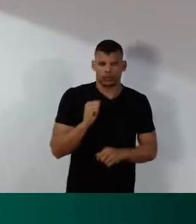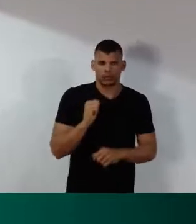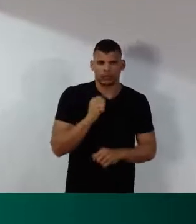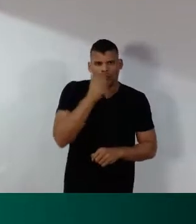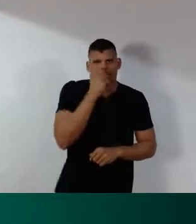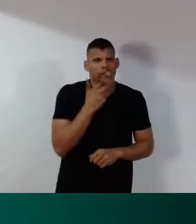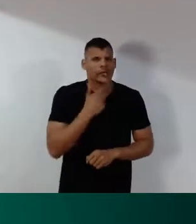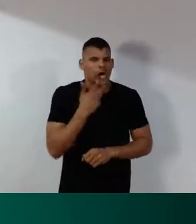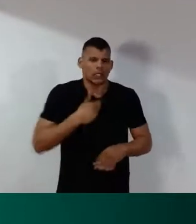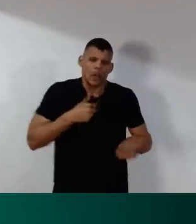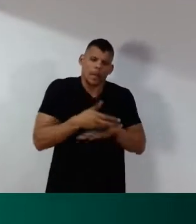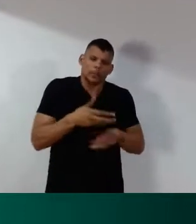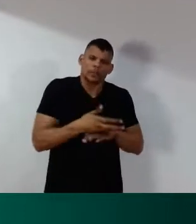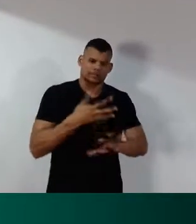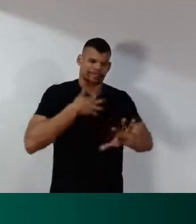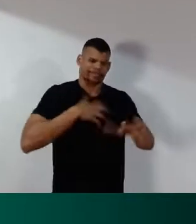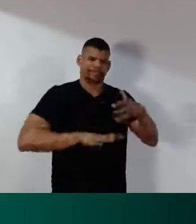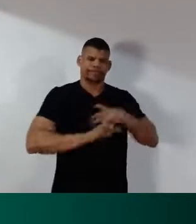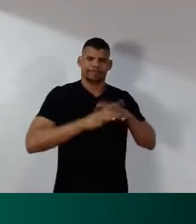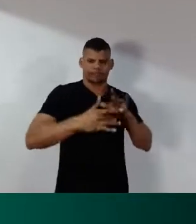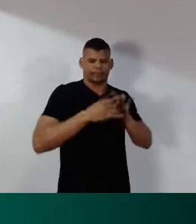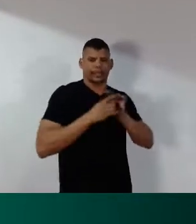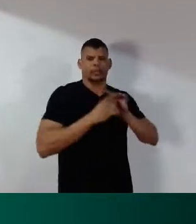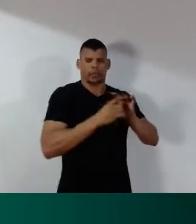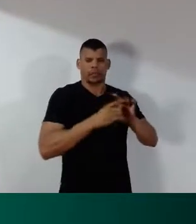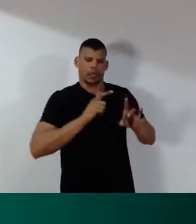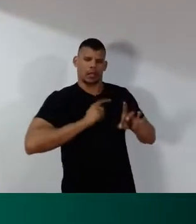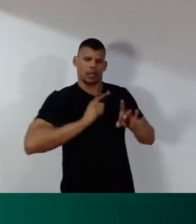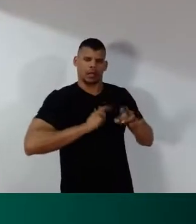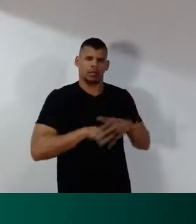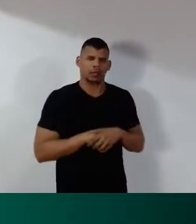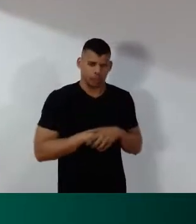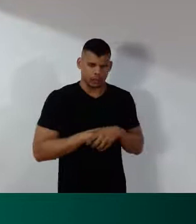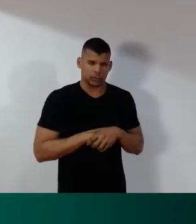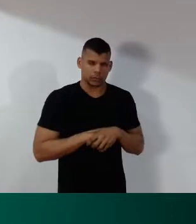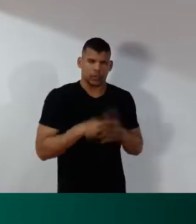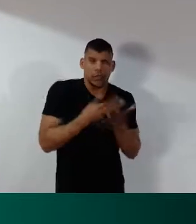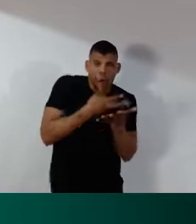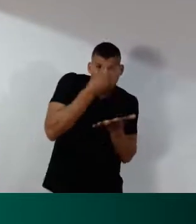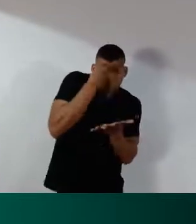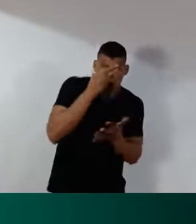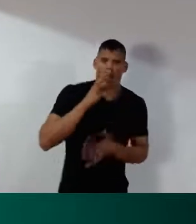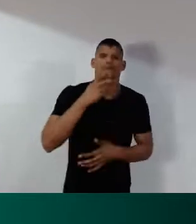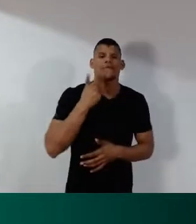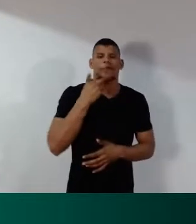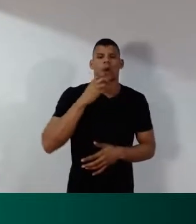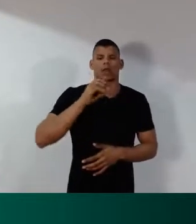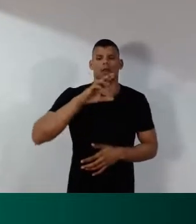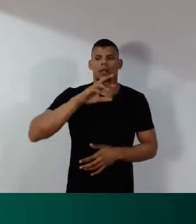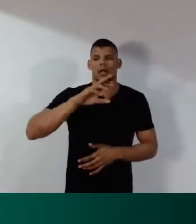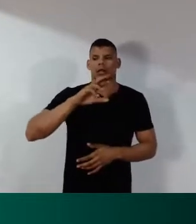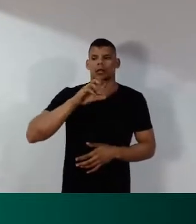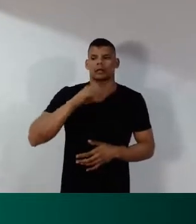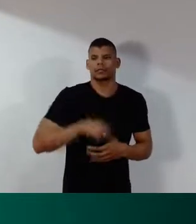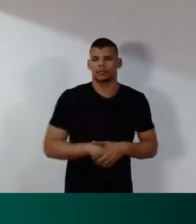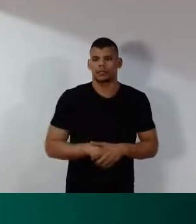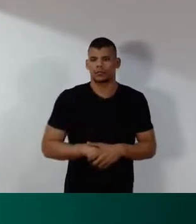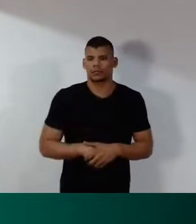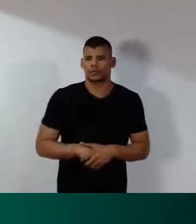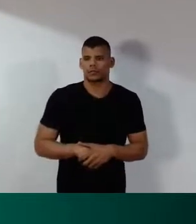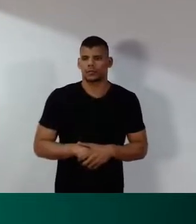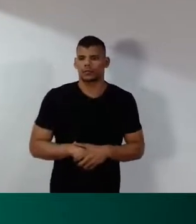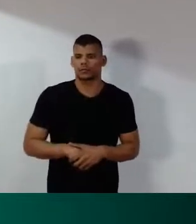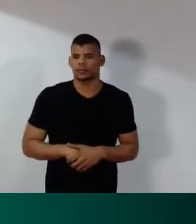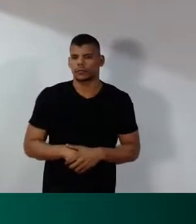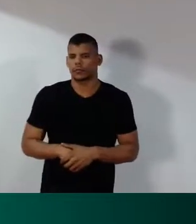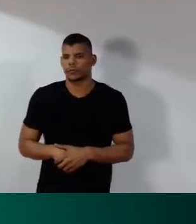é faz parte de mim demais Se você pegar os conteúdos do Fortaleza ordinária no início